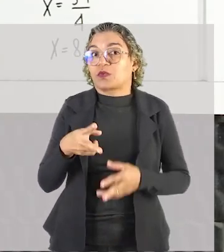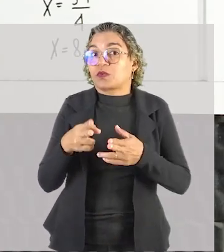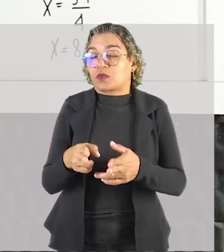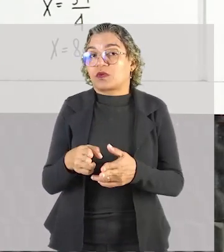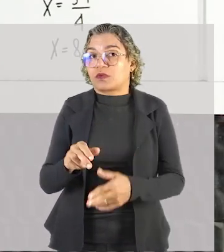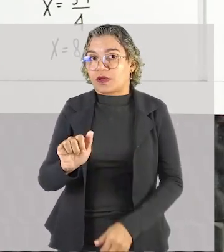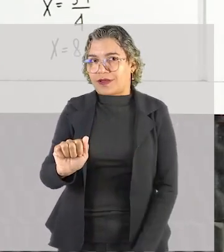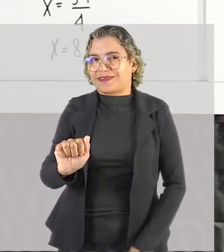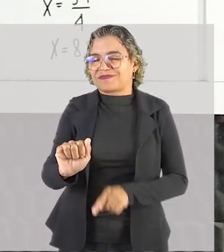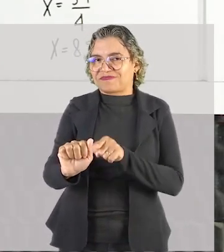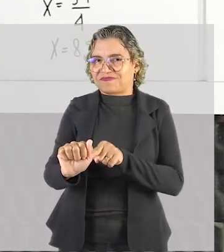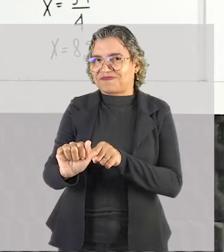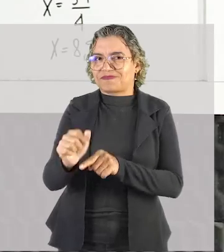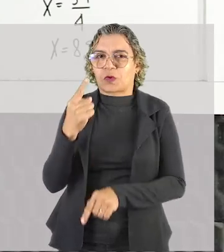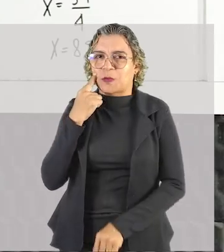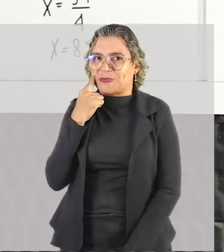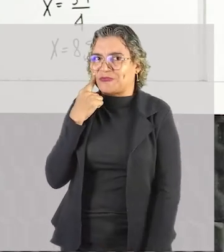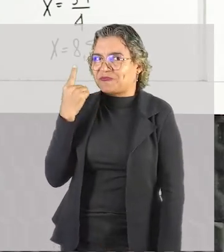igual a A